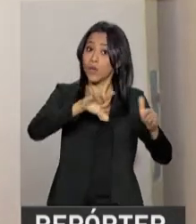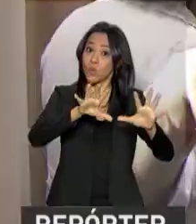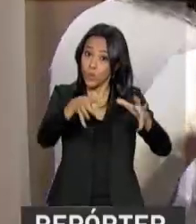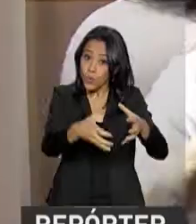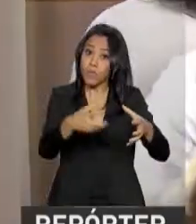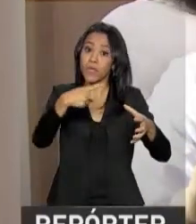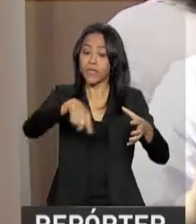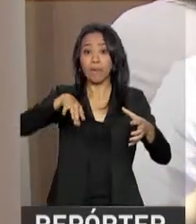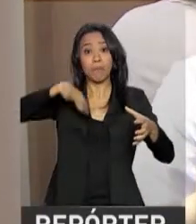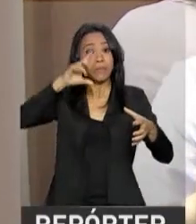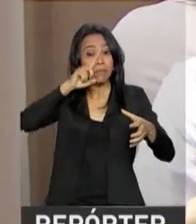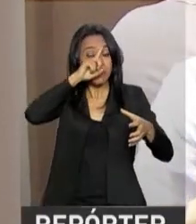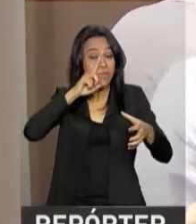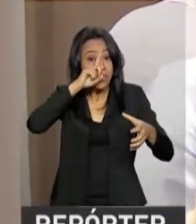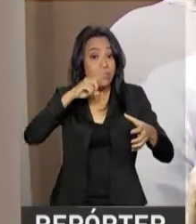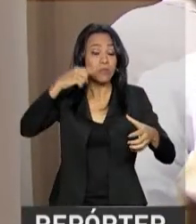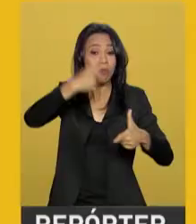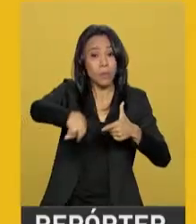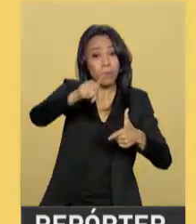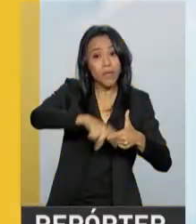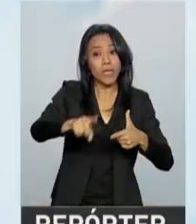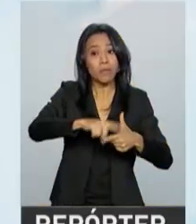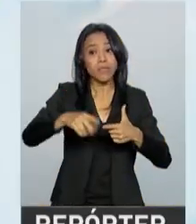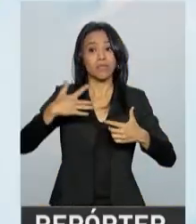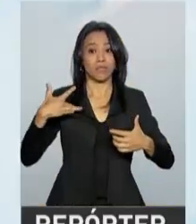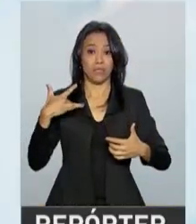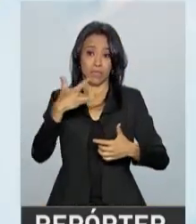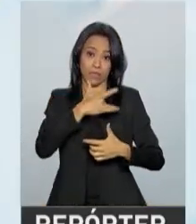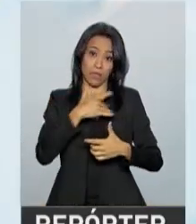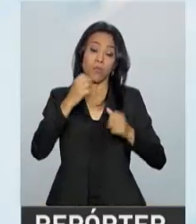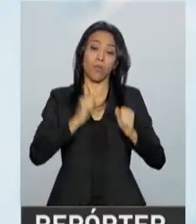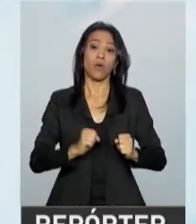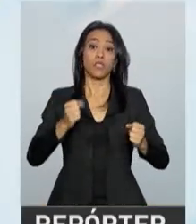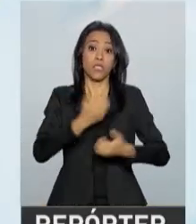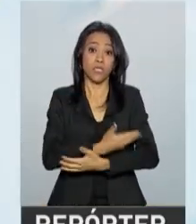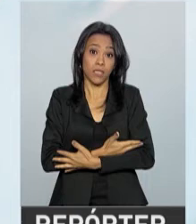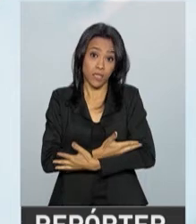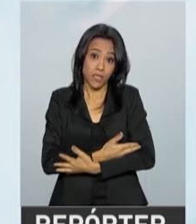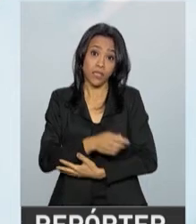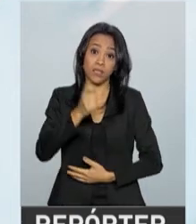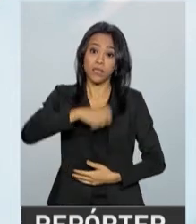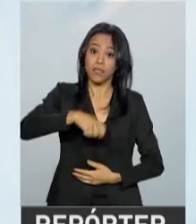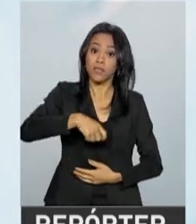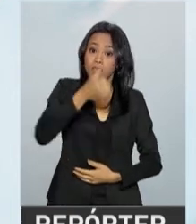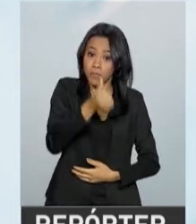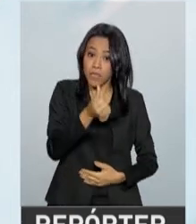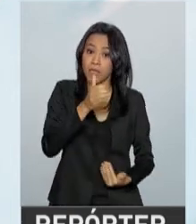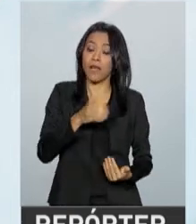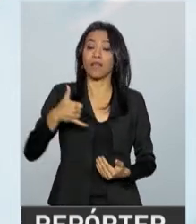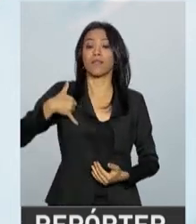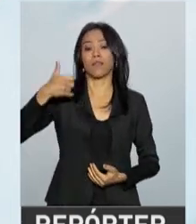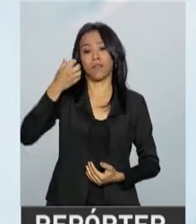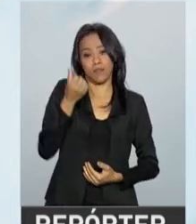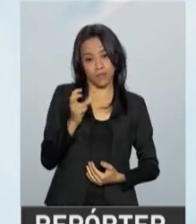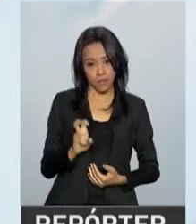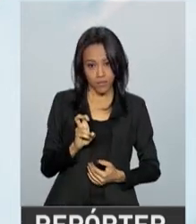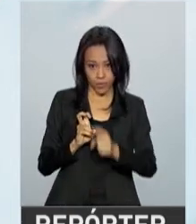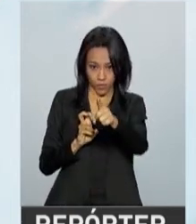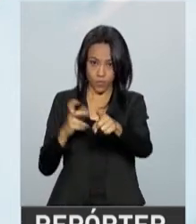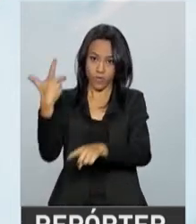agravamento de doenças respiratórias podem vacinar crianças de 6 meses a 5 anos incompletos